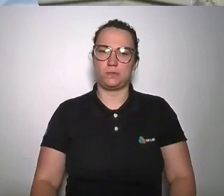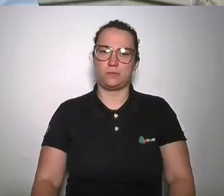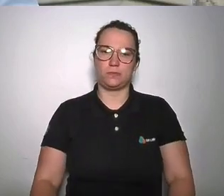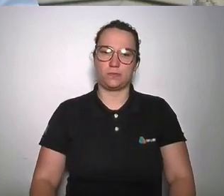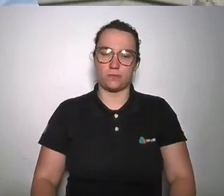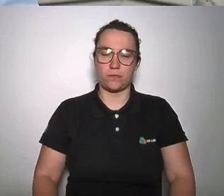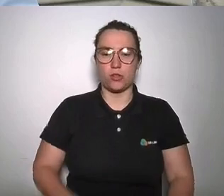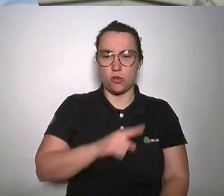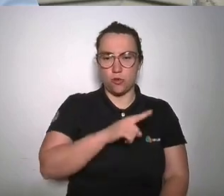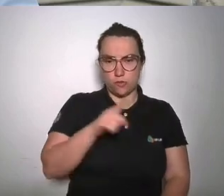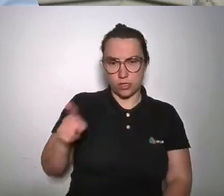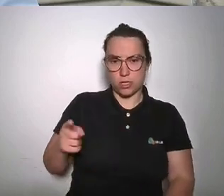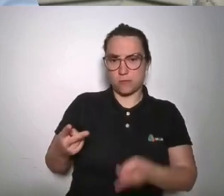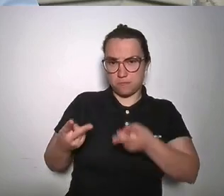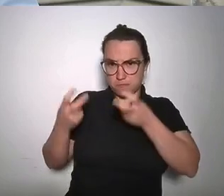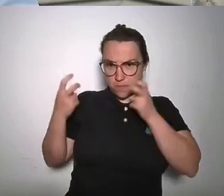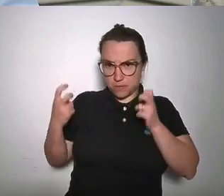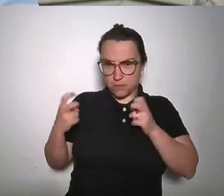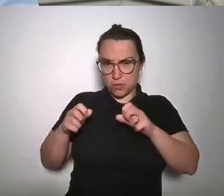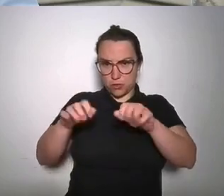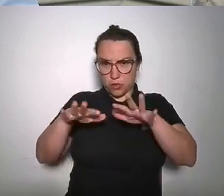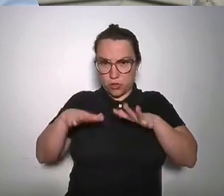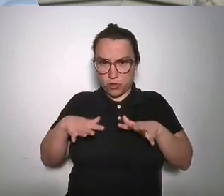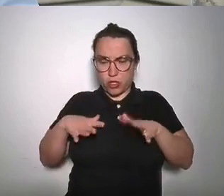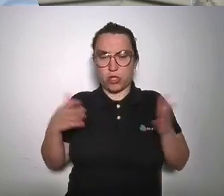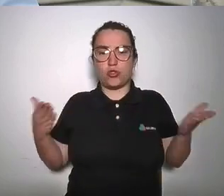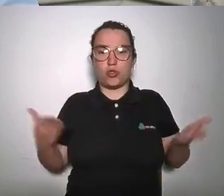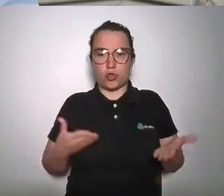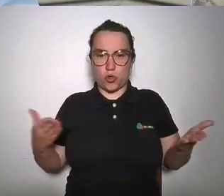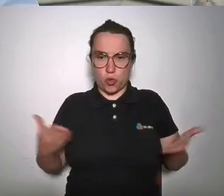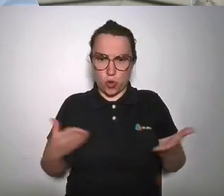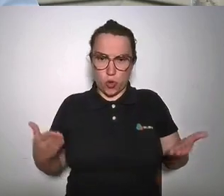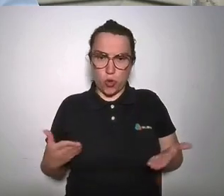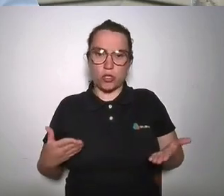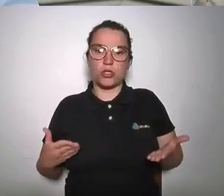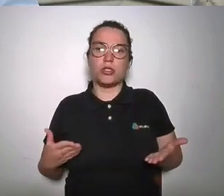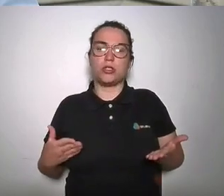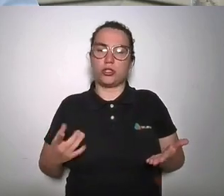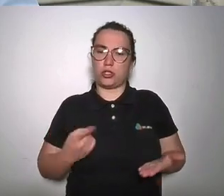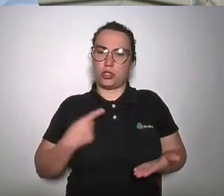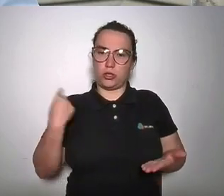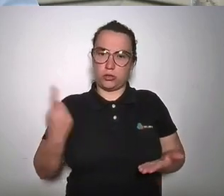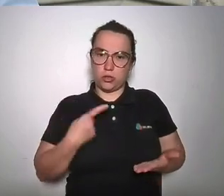Vocês devem ter percebido pela audiência de hoje aqui que nós,